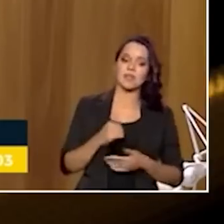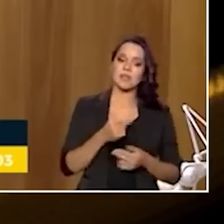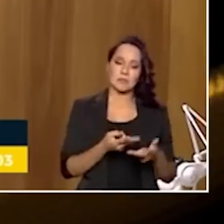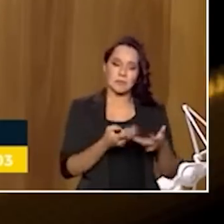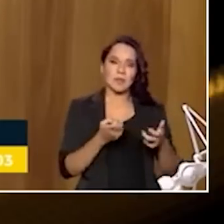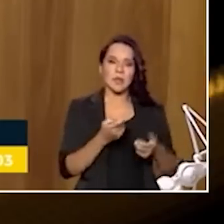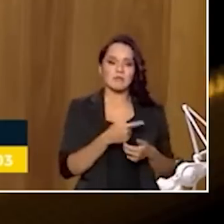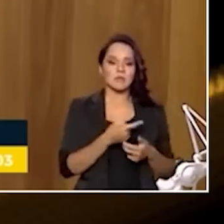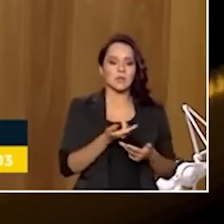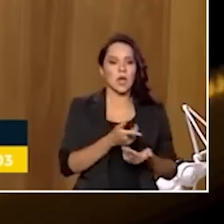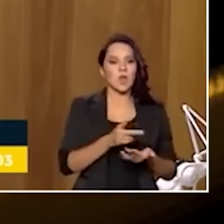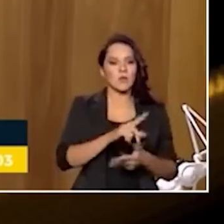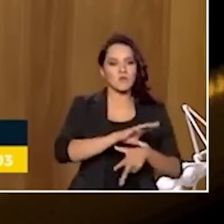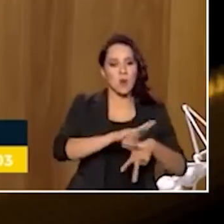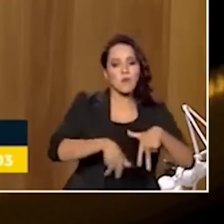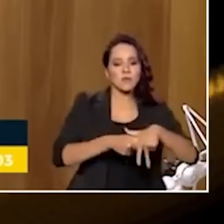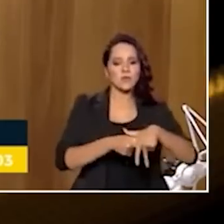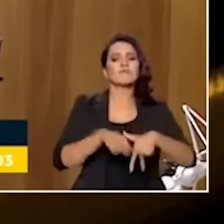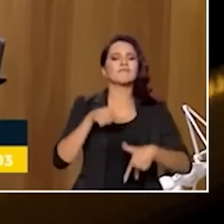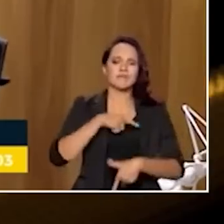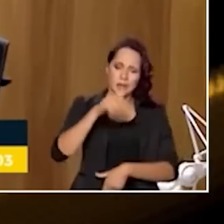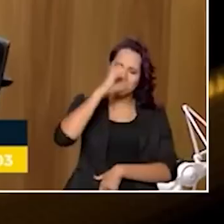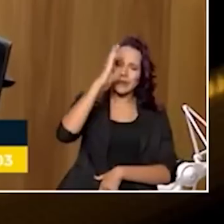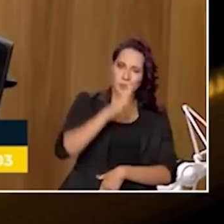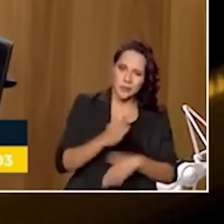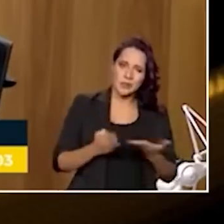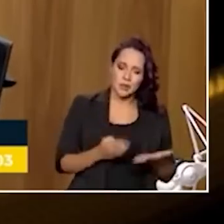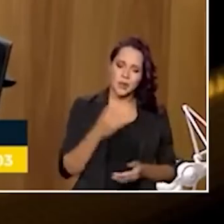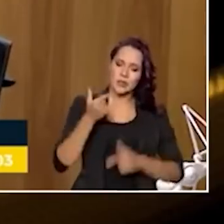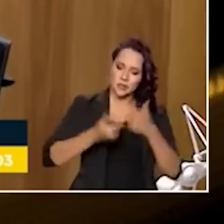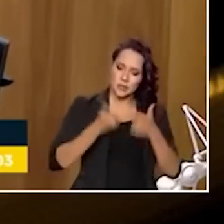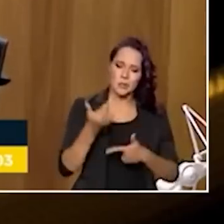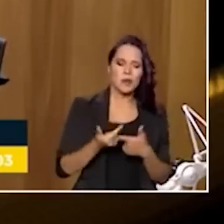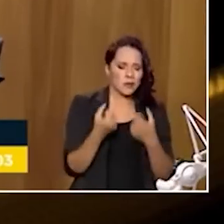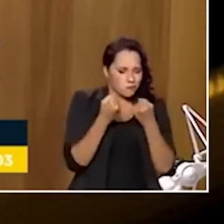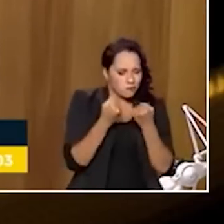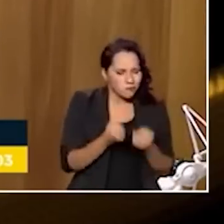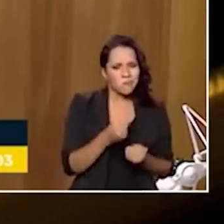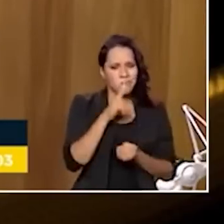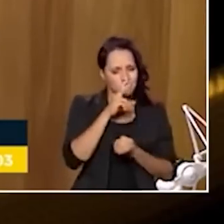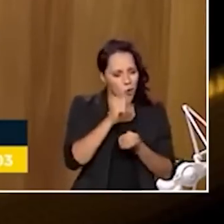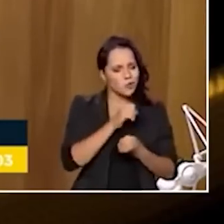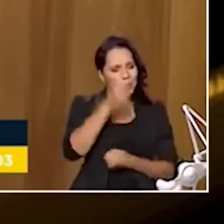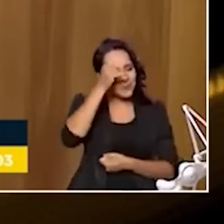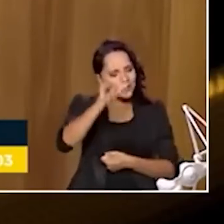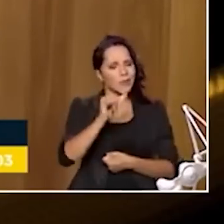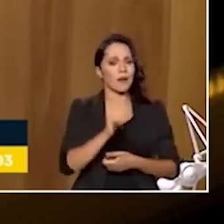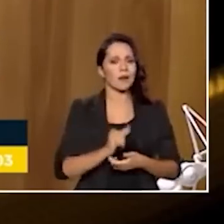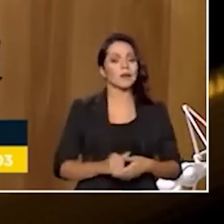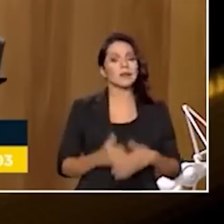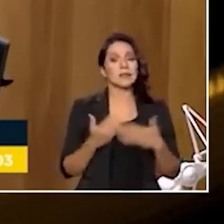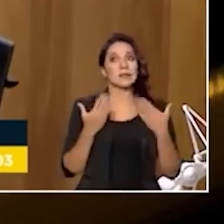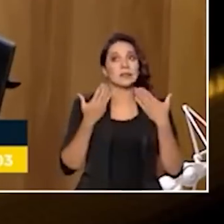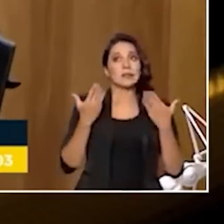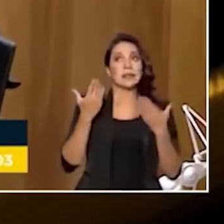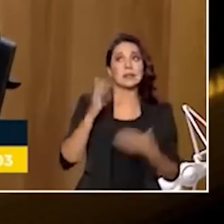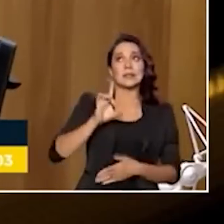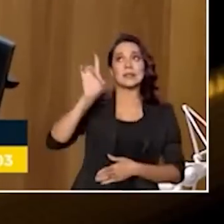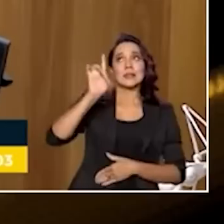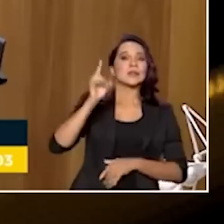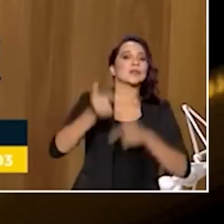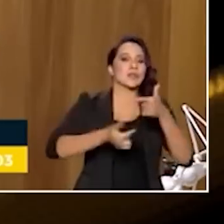é que você explica por uma pessoa um pleno juízo É sobre o que está acontecendo no Brasil você tem uma figura